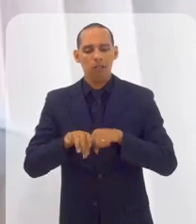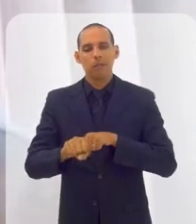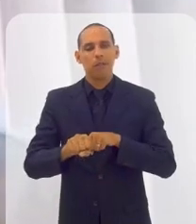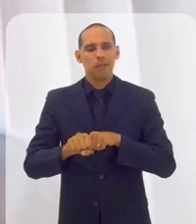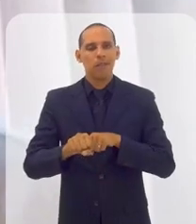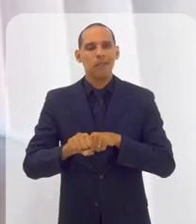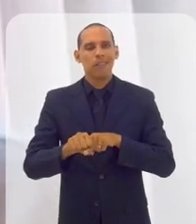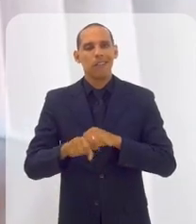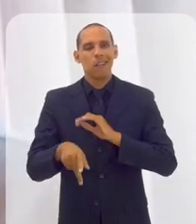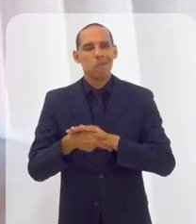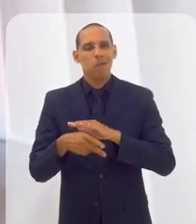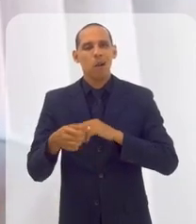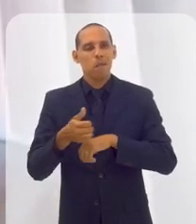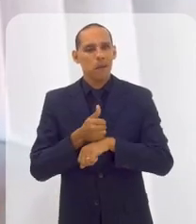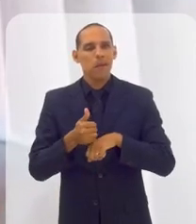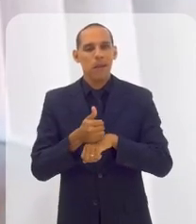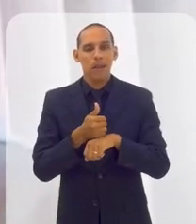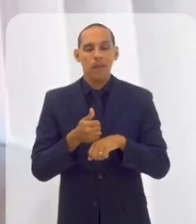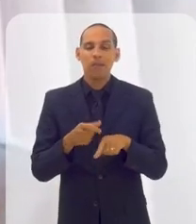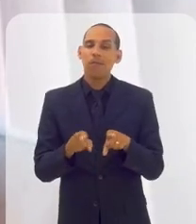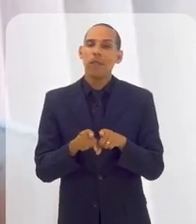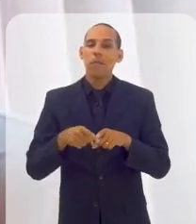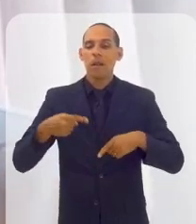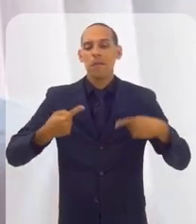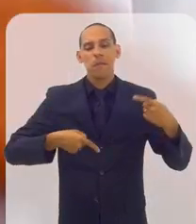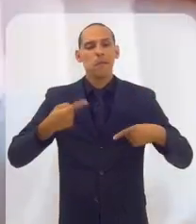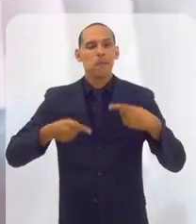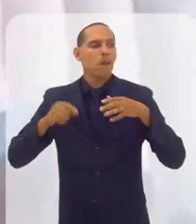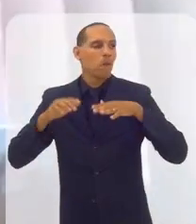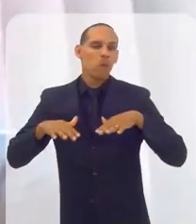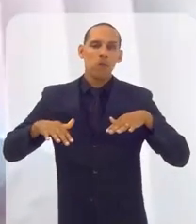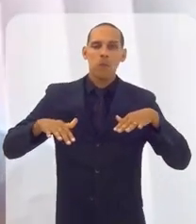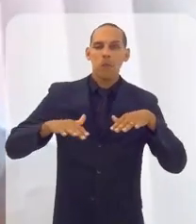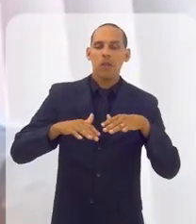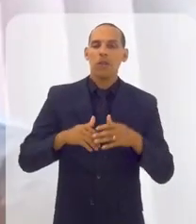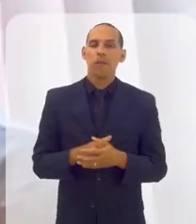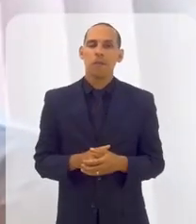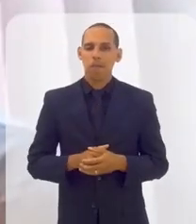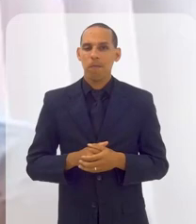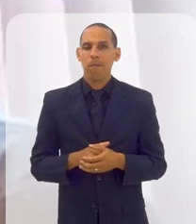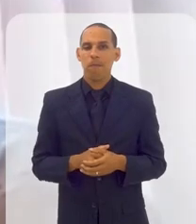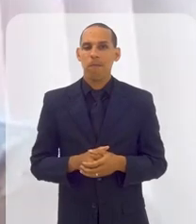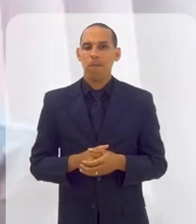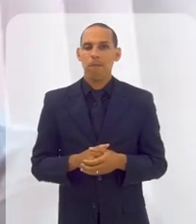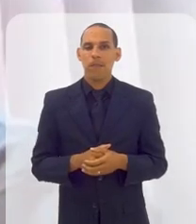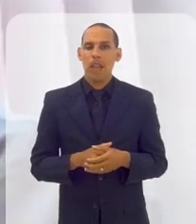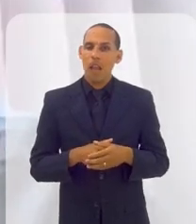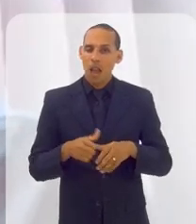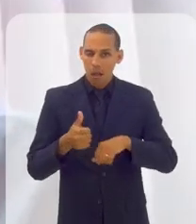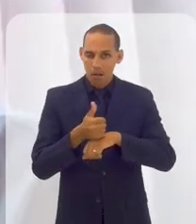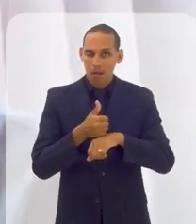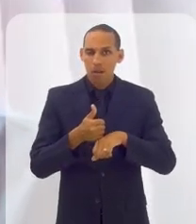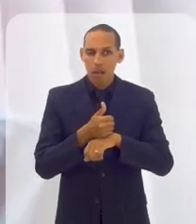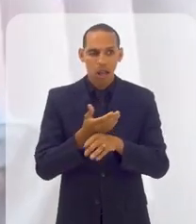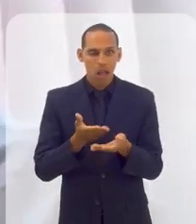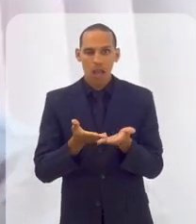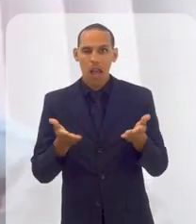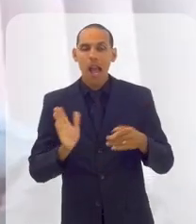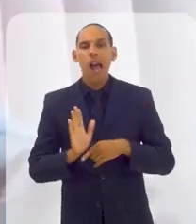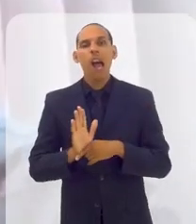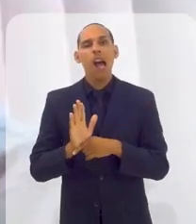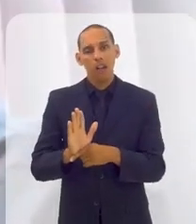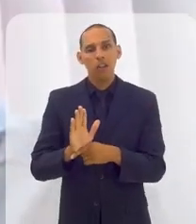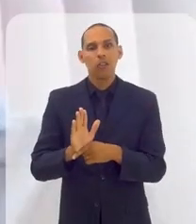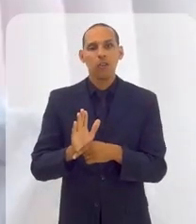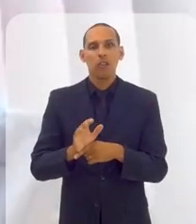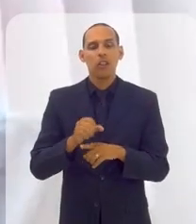na formação dos profissionais. E essa discussão mais geral, né, de como essas profissões